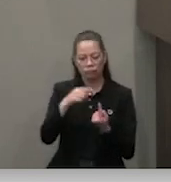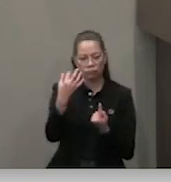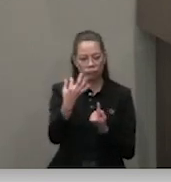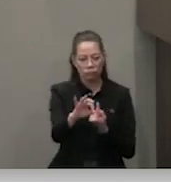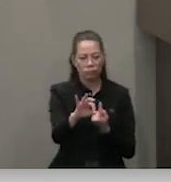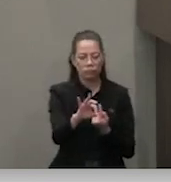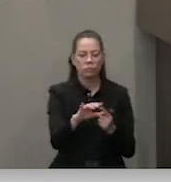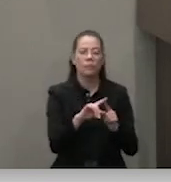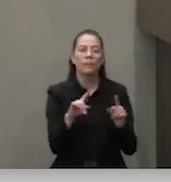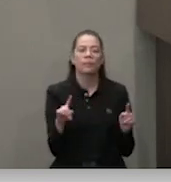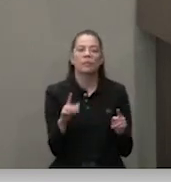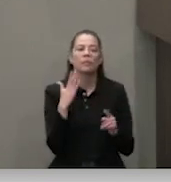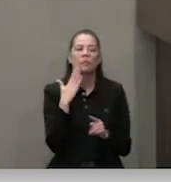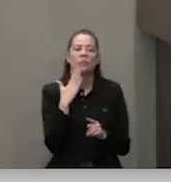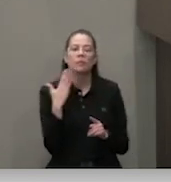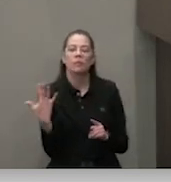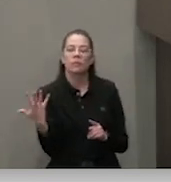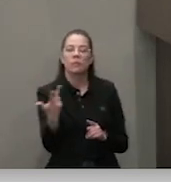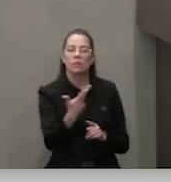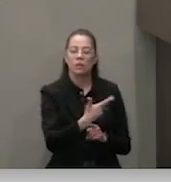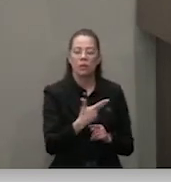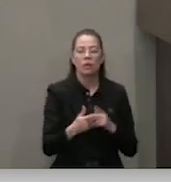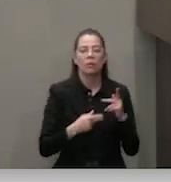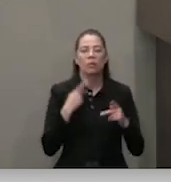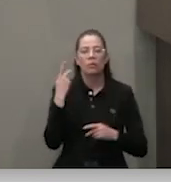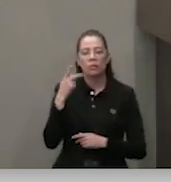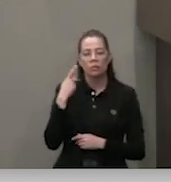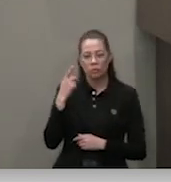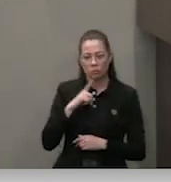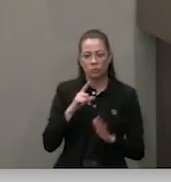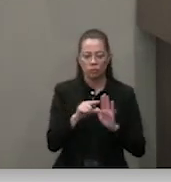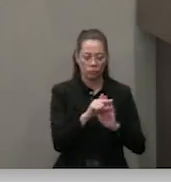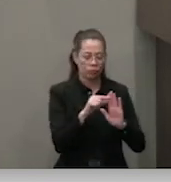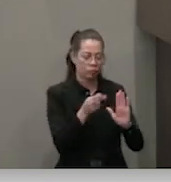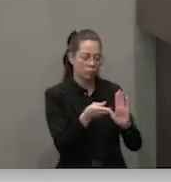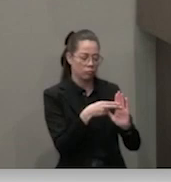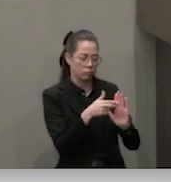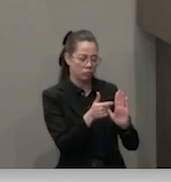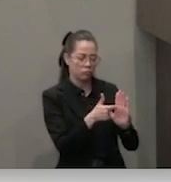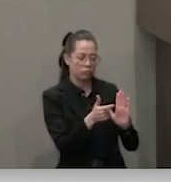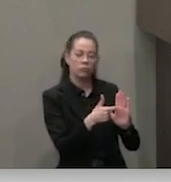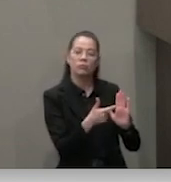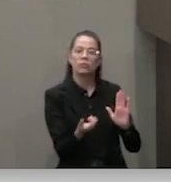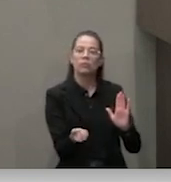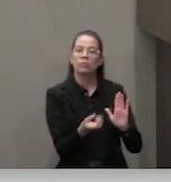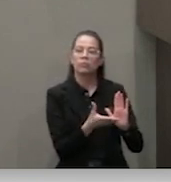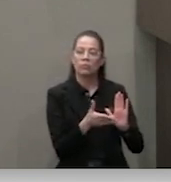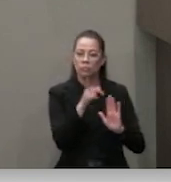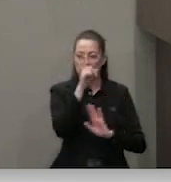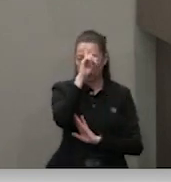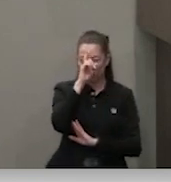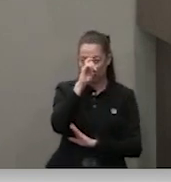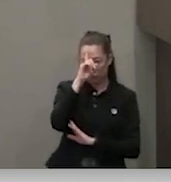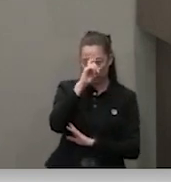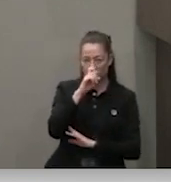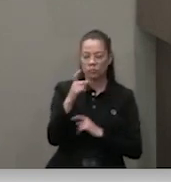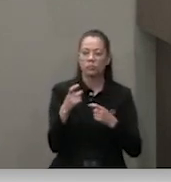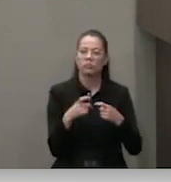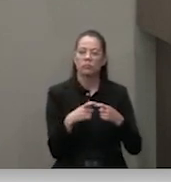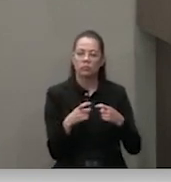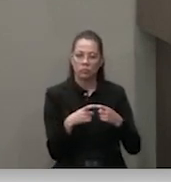intuito sabemos que todos os vereadores aqui tem suas imendas positivas e grande parte destinou pro hospital São Vicente Hospital de